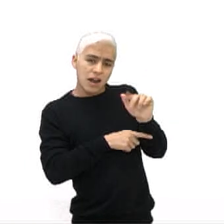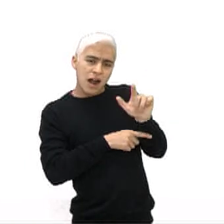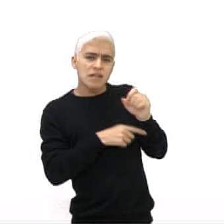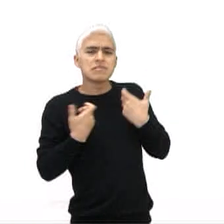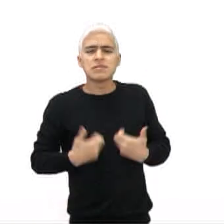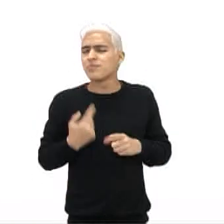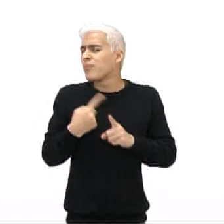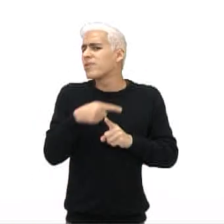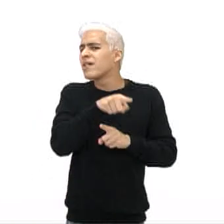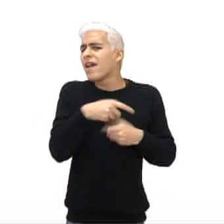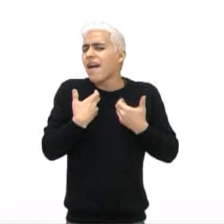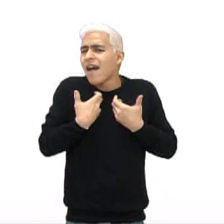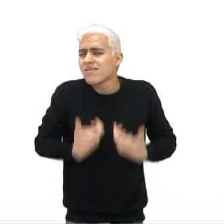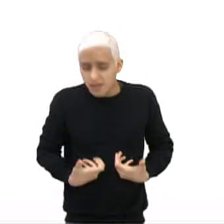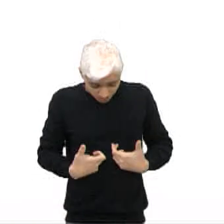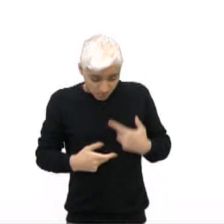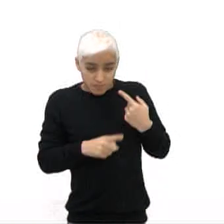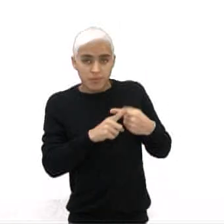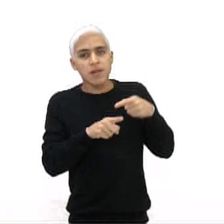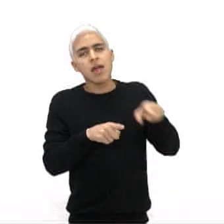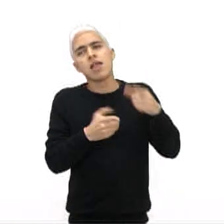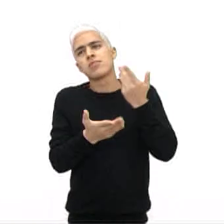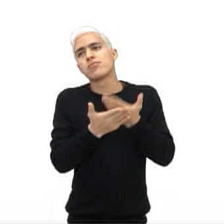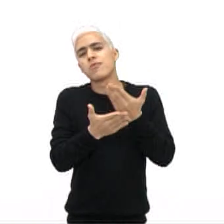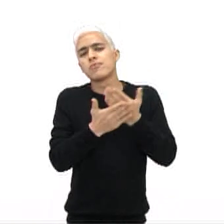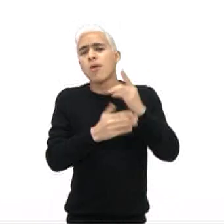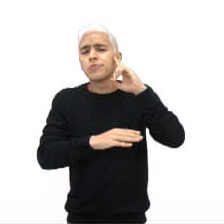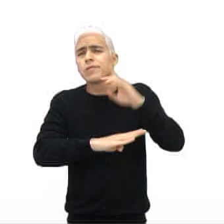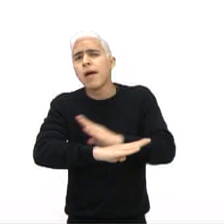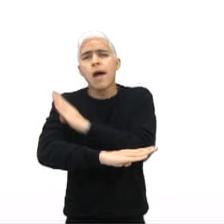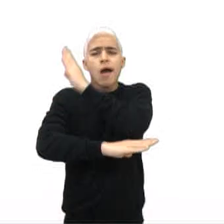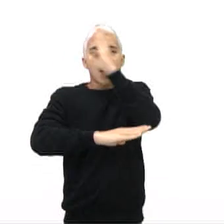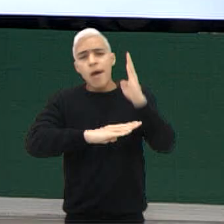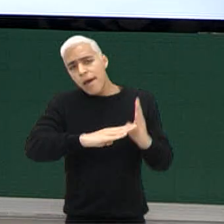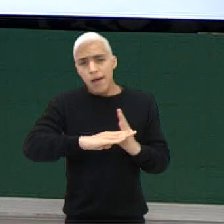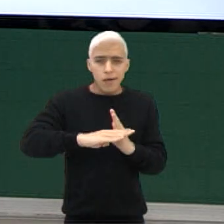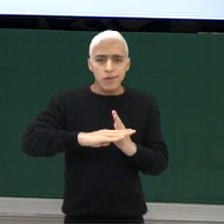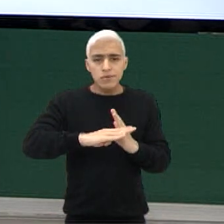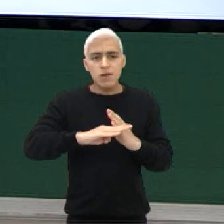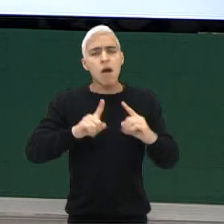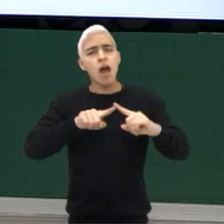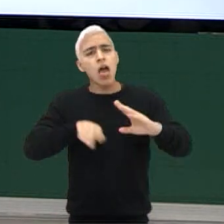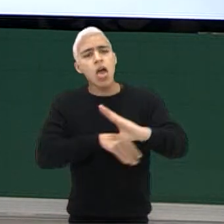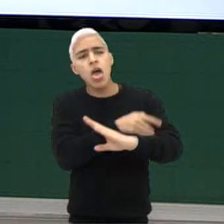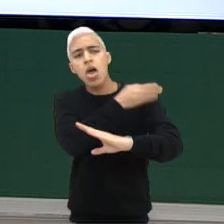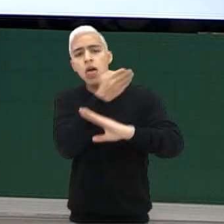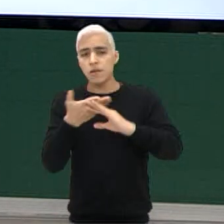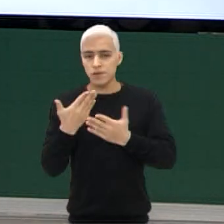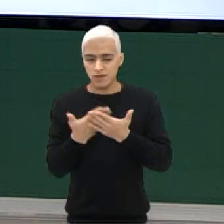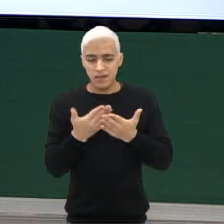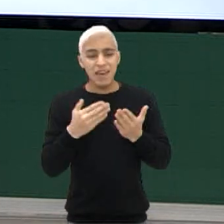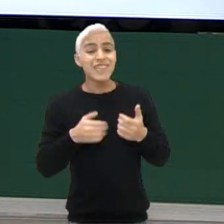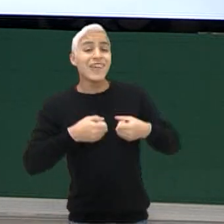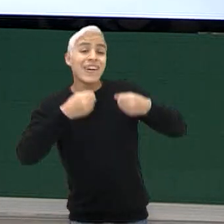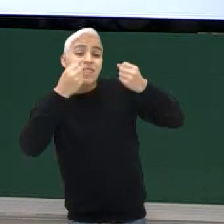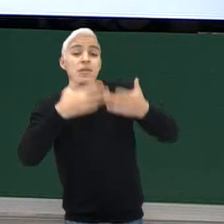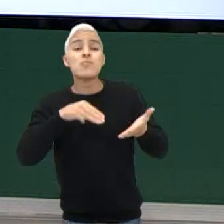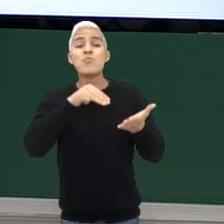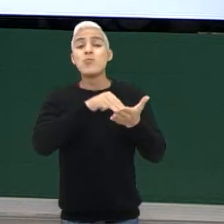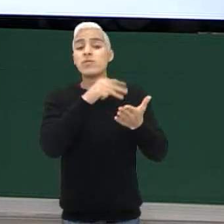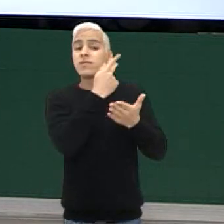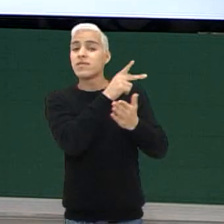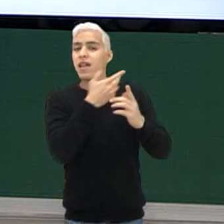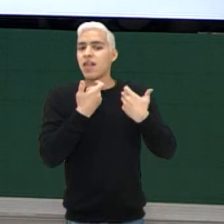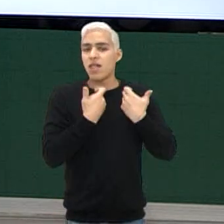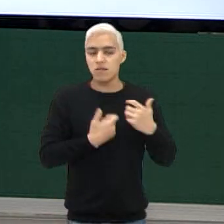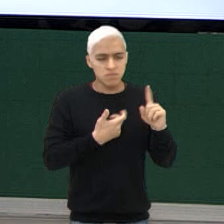Carlos está cansado? Porque estudou o dia inteiro. Estou explicando o motivo. Então,